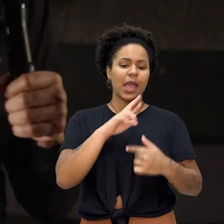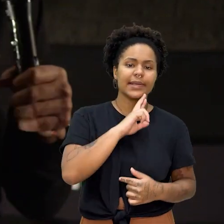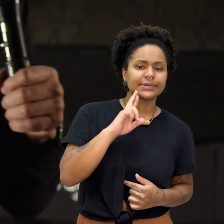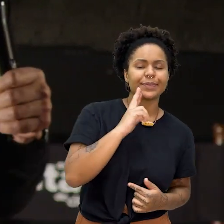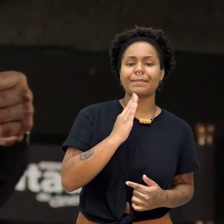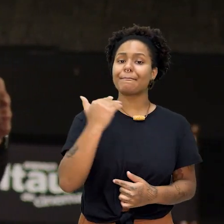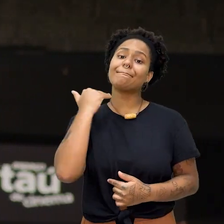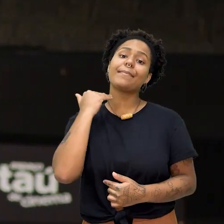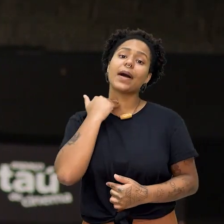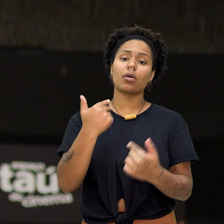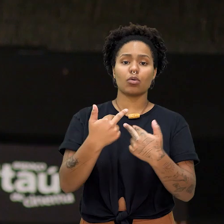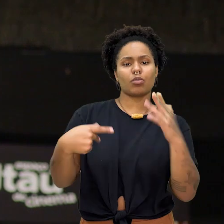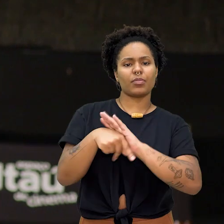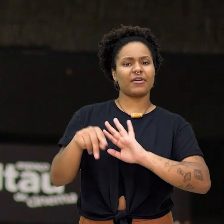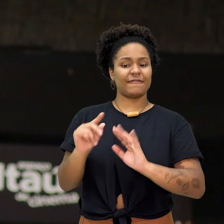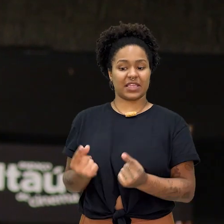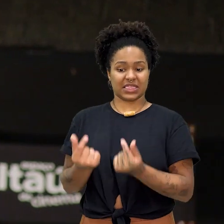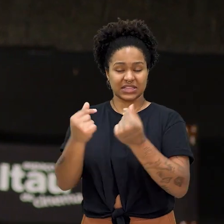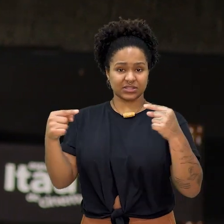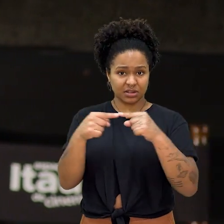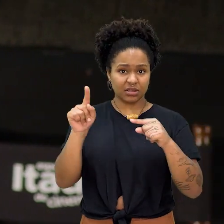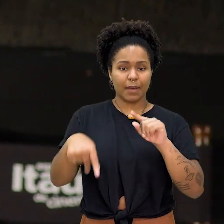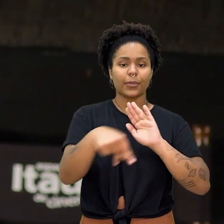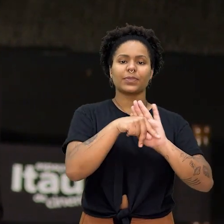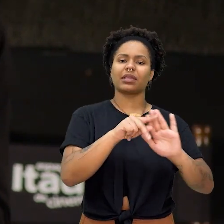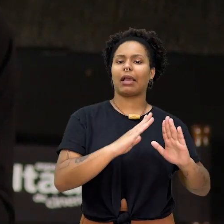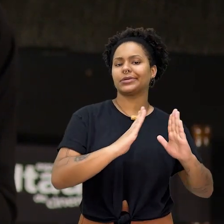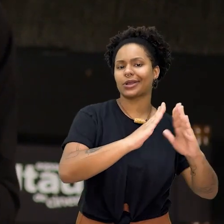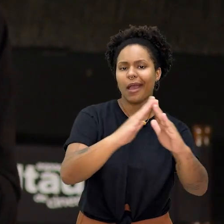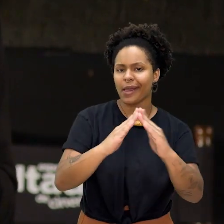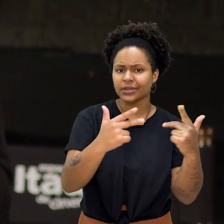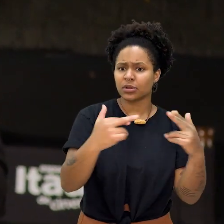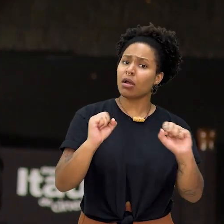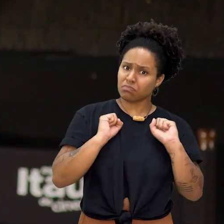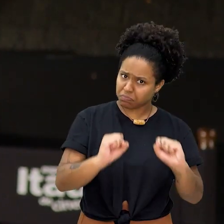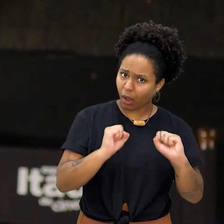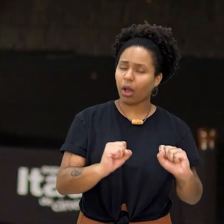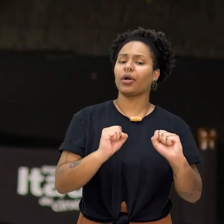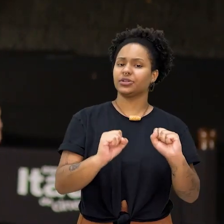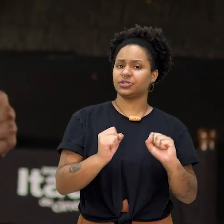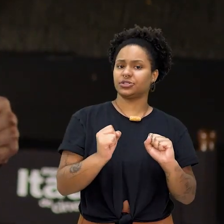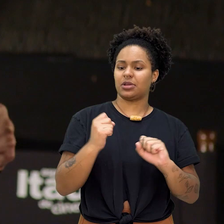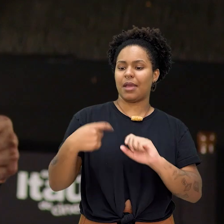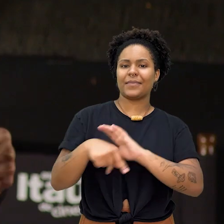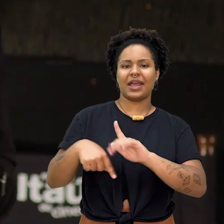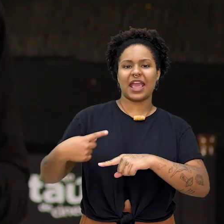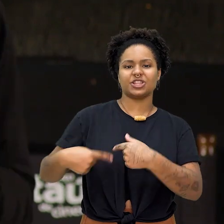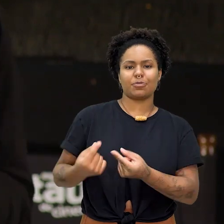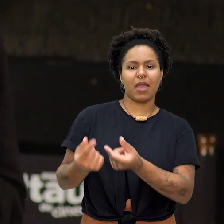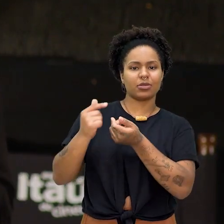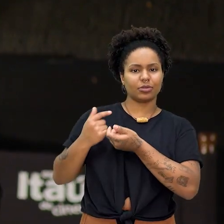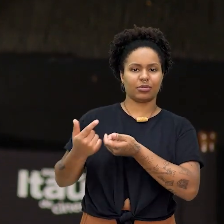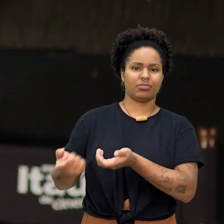banco, títulos financeiros, propriedades imobiliárias, podem receber os rendimentos